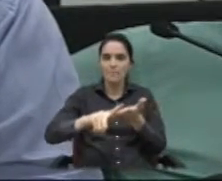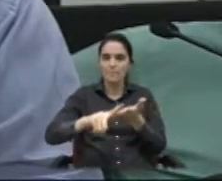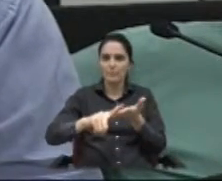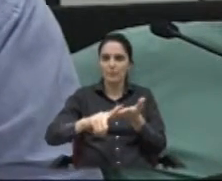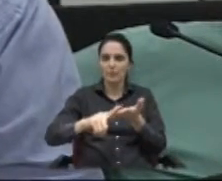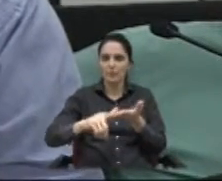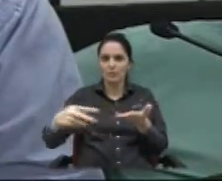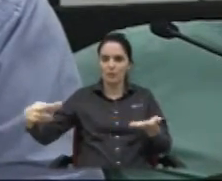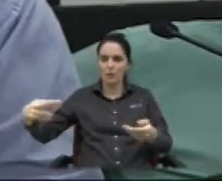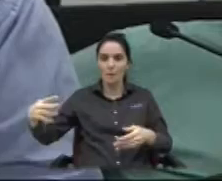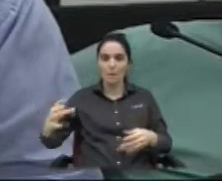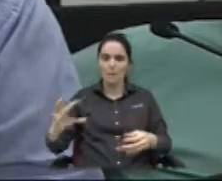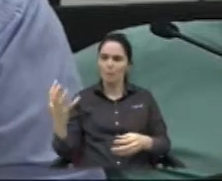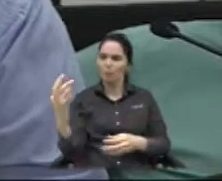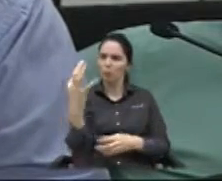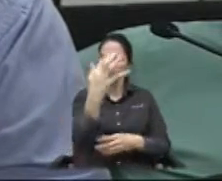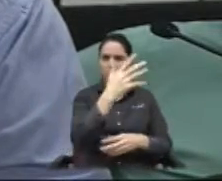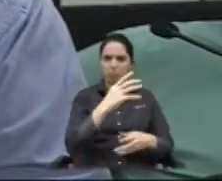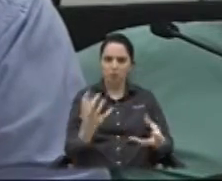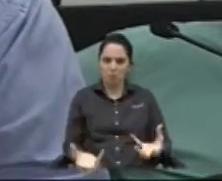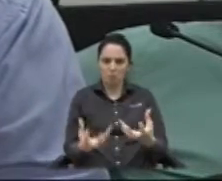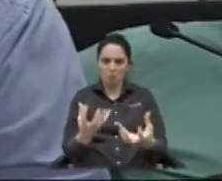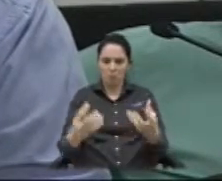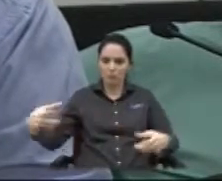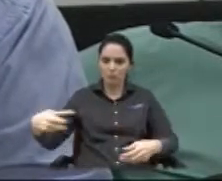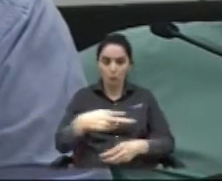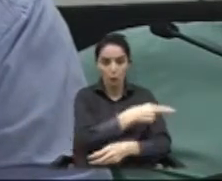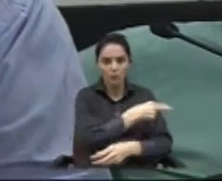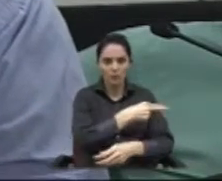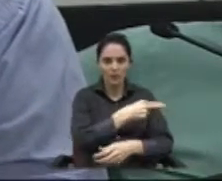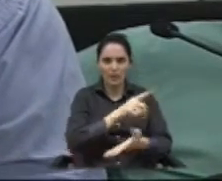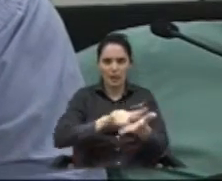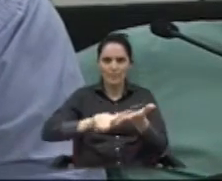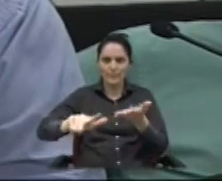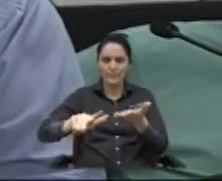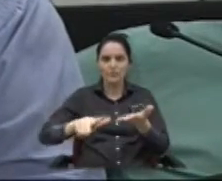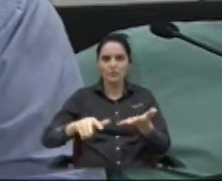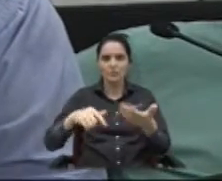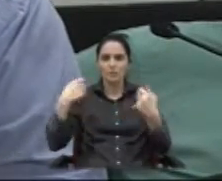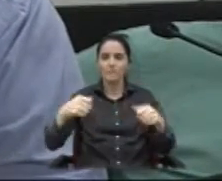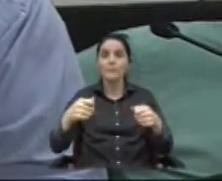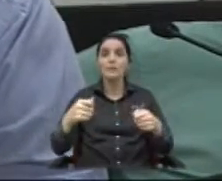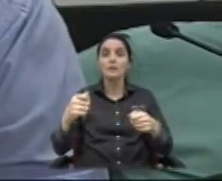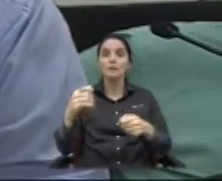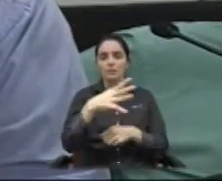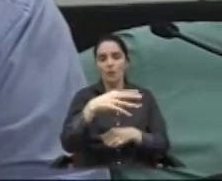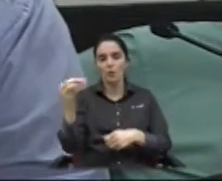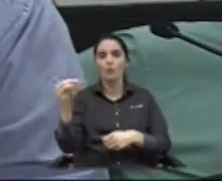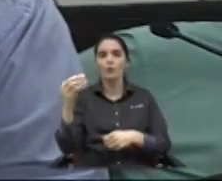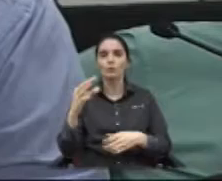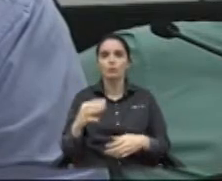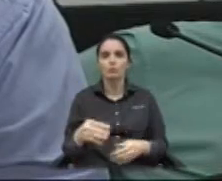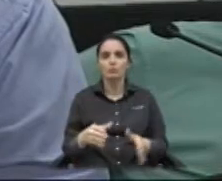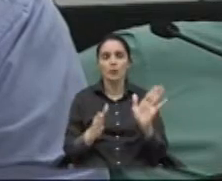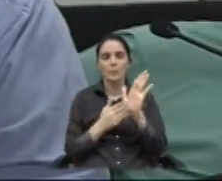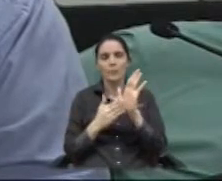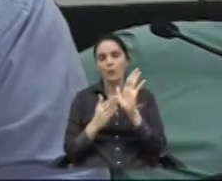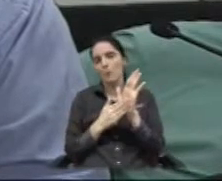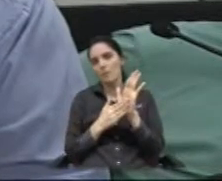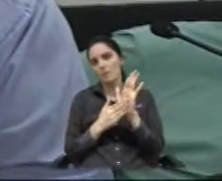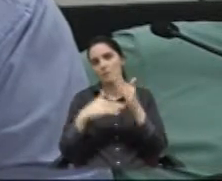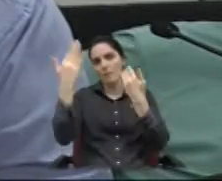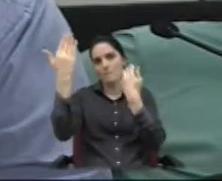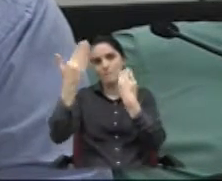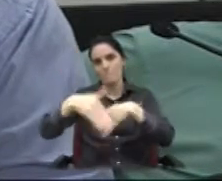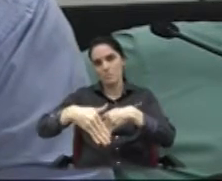coatirimato. Então, do modo geral, ser fotografado e através de fotografia ser comprovado o